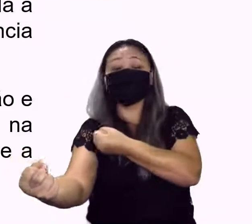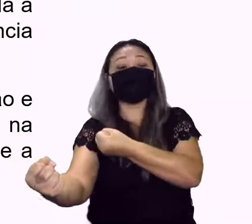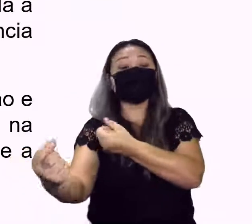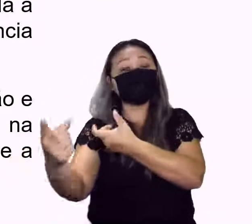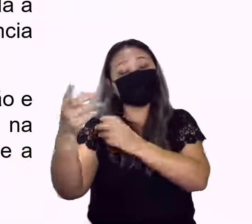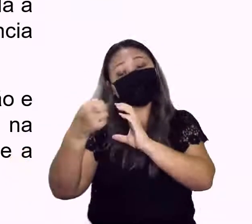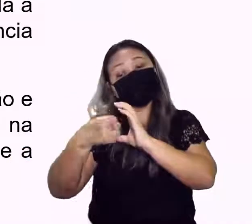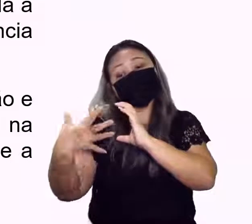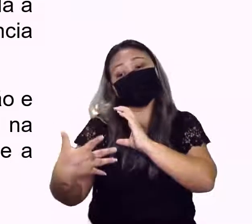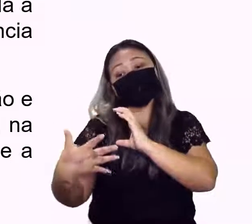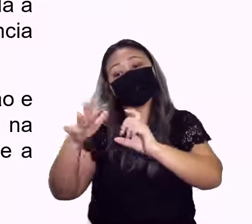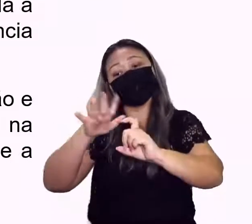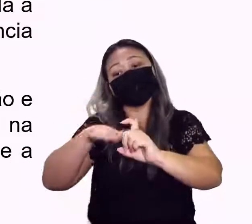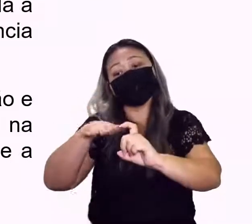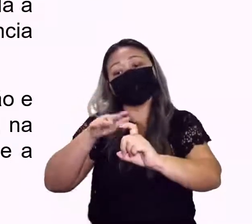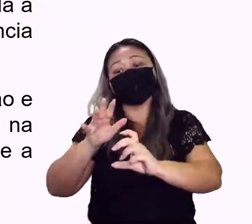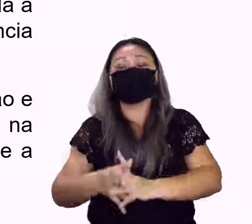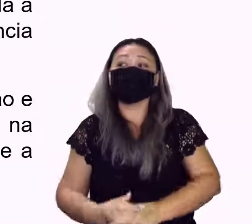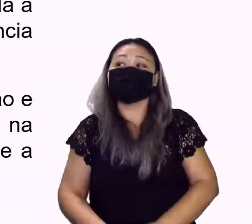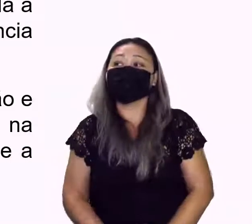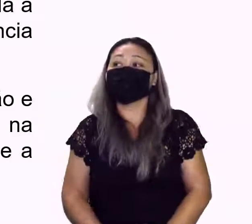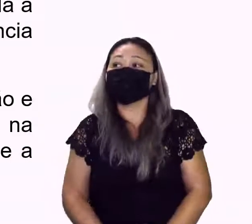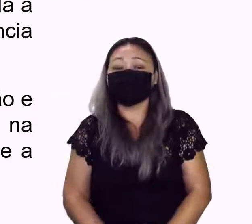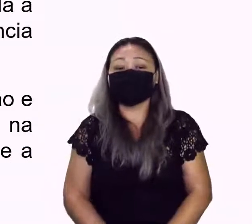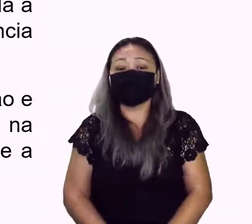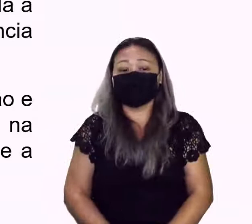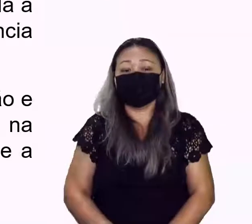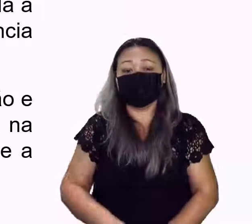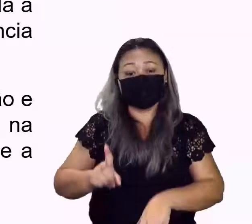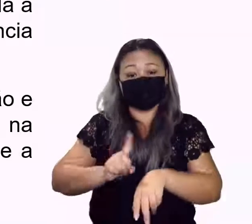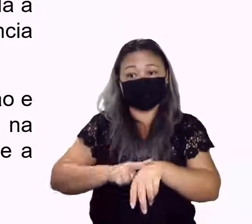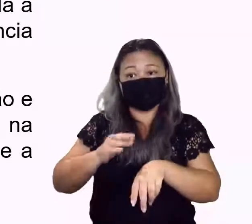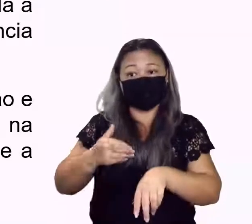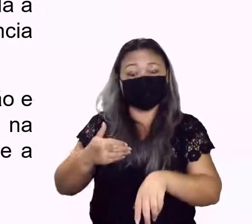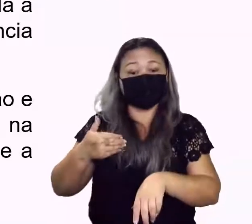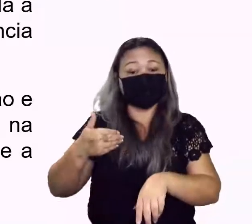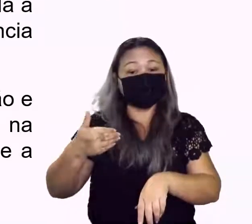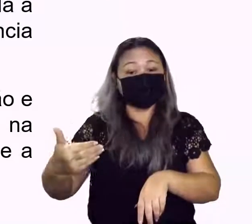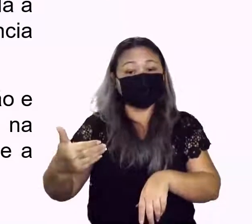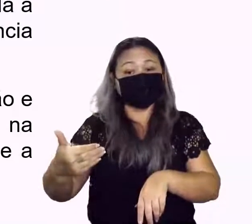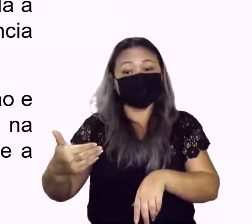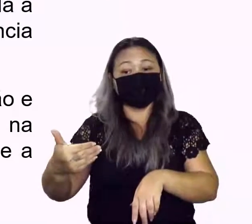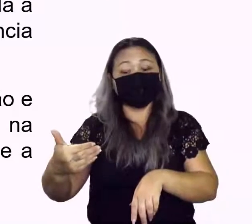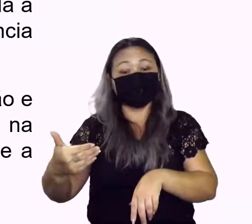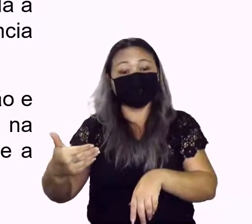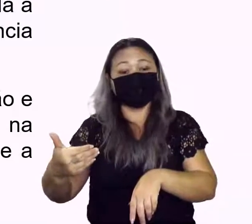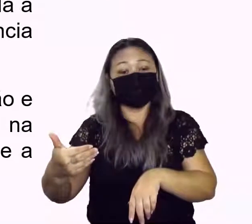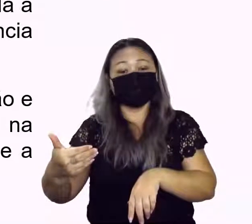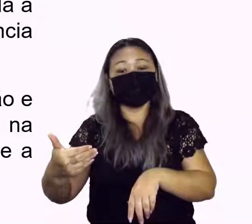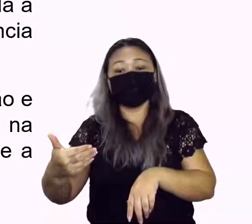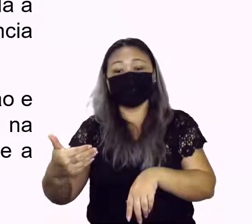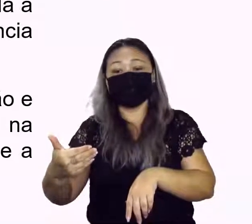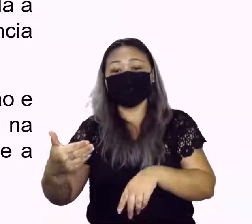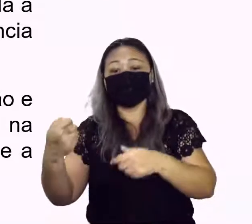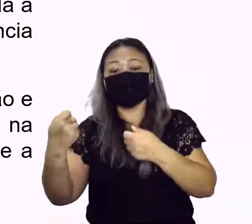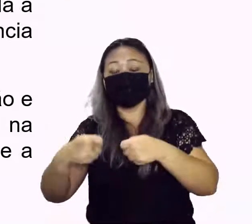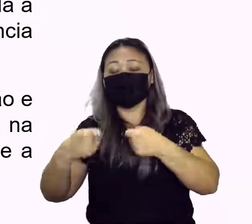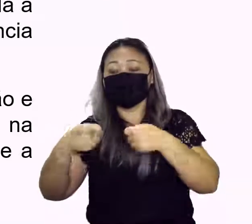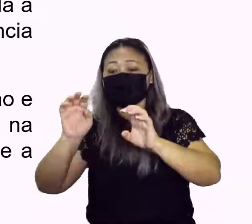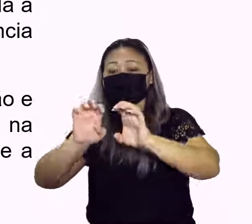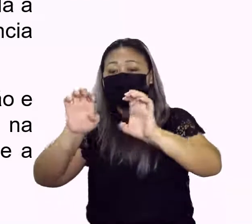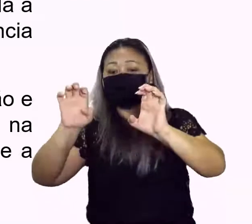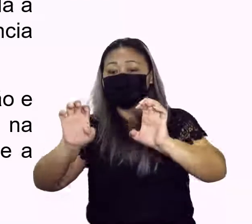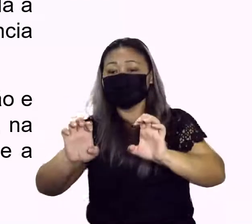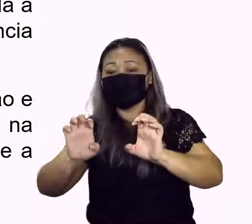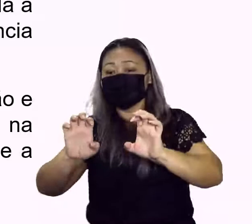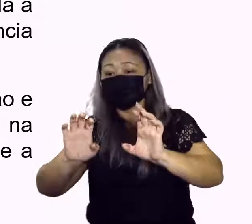do mito. Esse momento inicial responde a uma dimensão, a uma necessidade